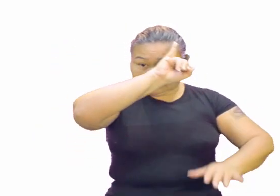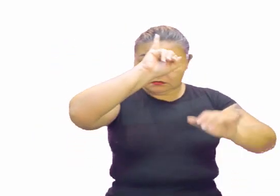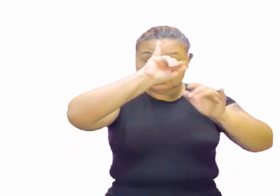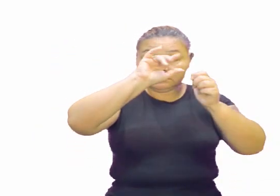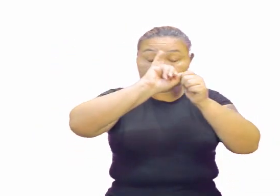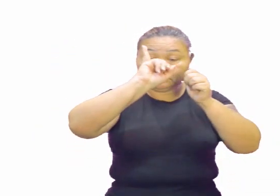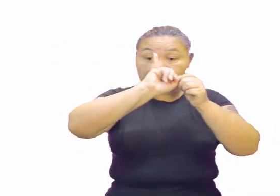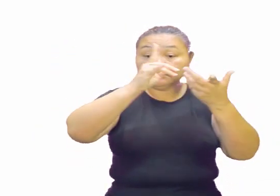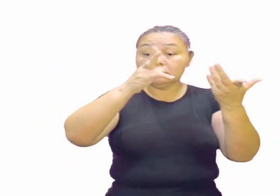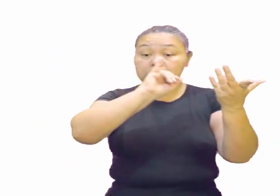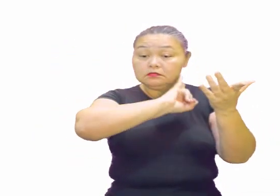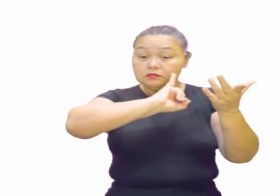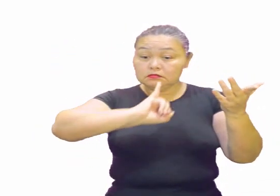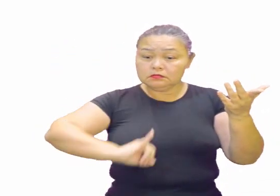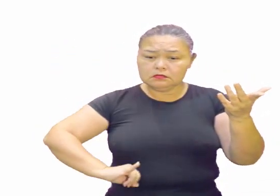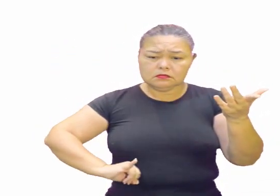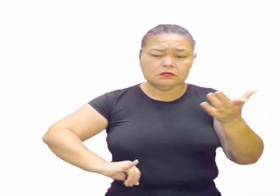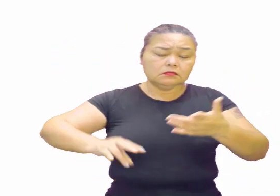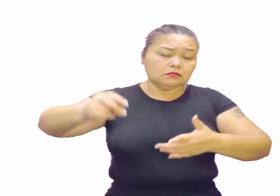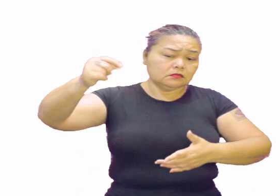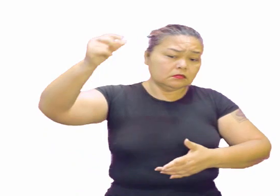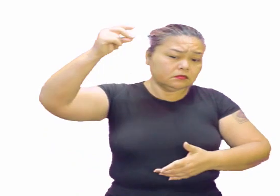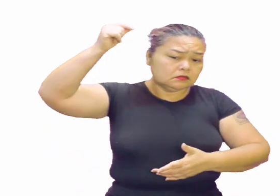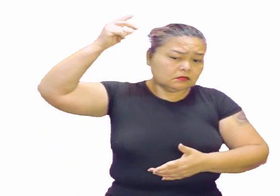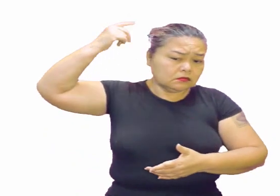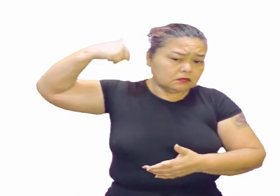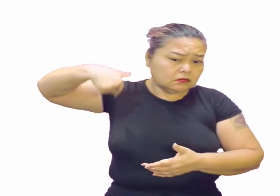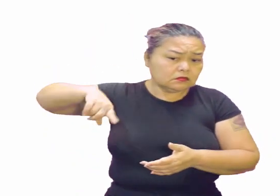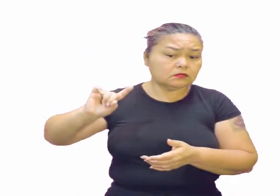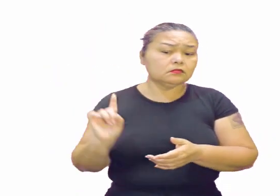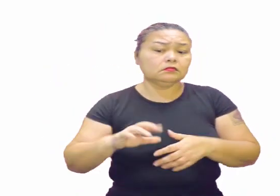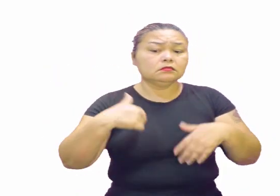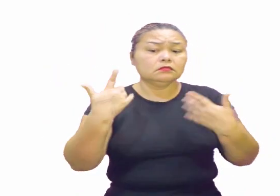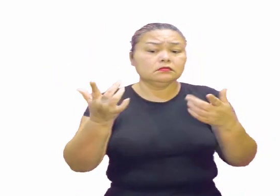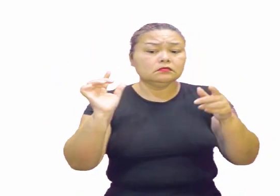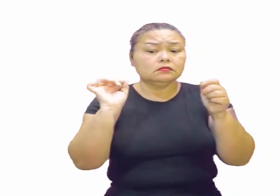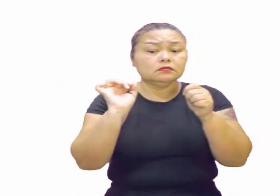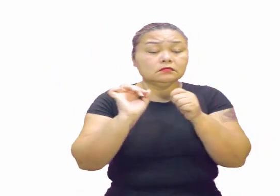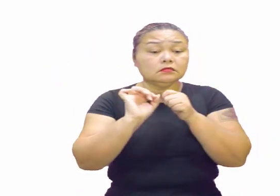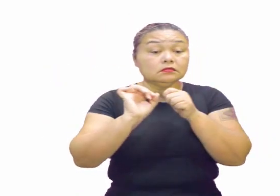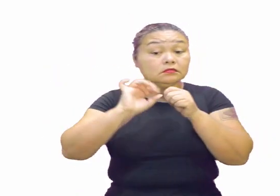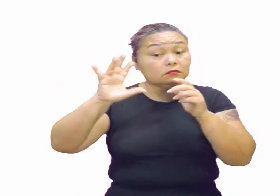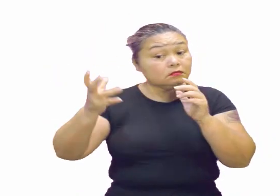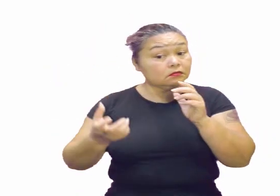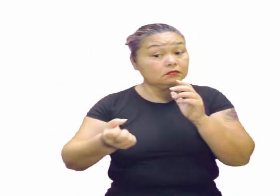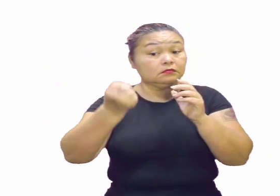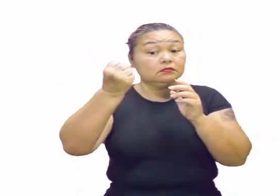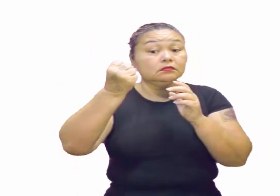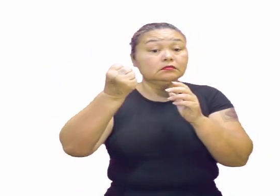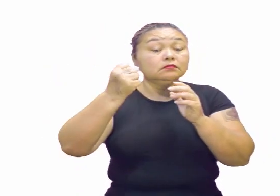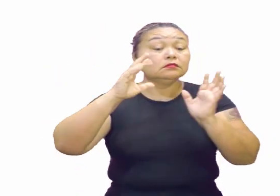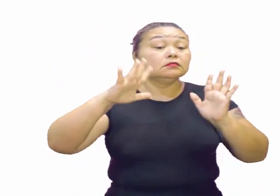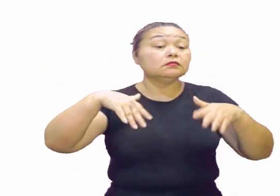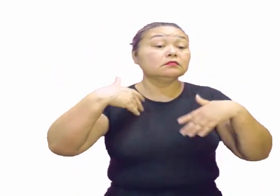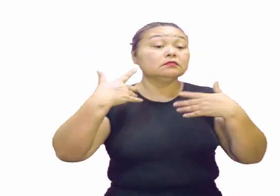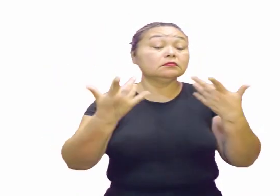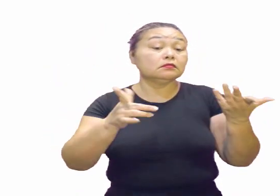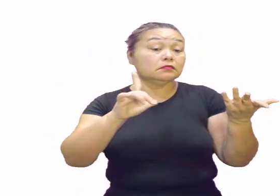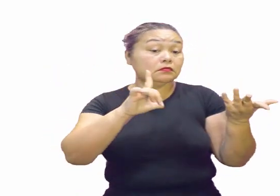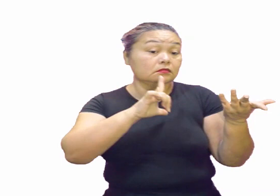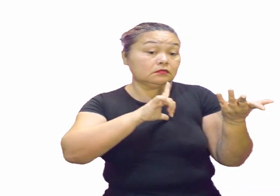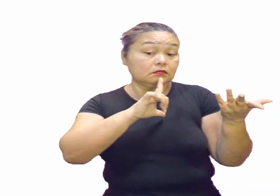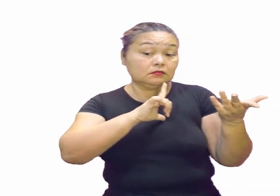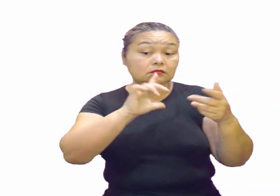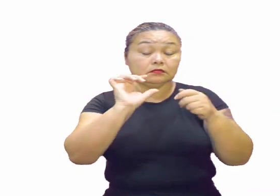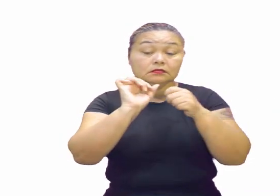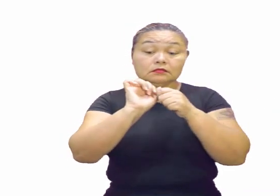já vem desde lá de trás. Olha só, eu fiz aí um resgate. Quando houve a Guerra